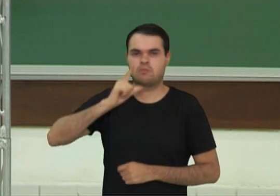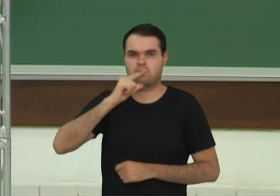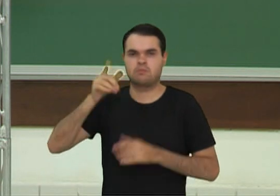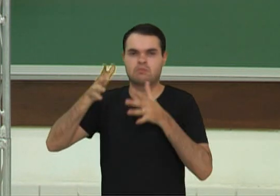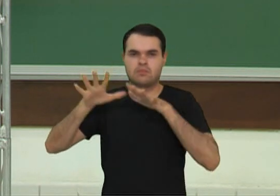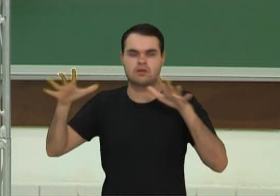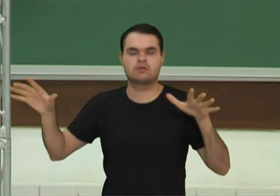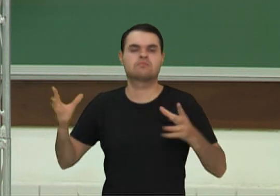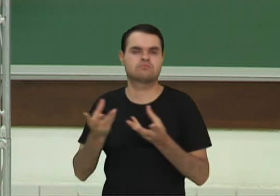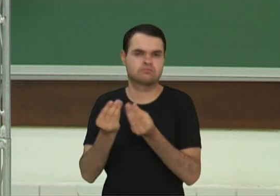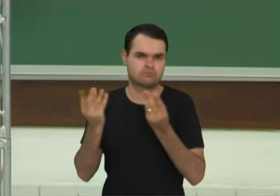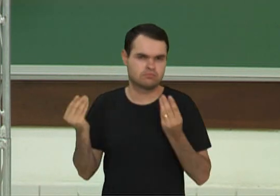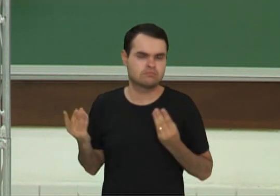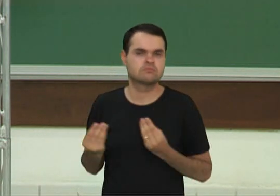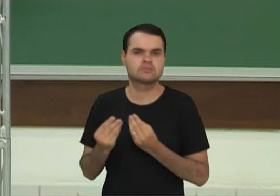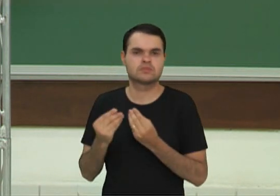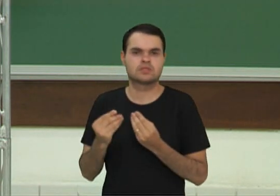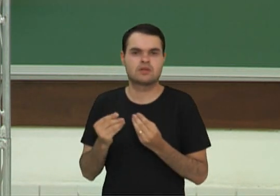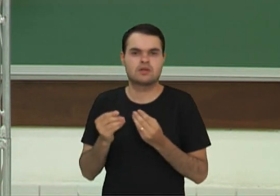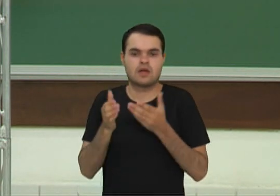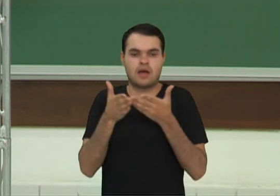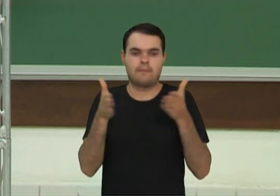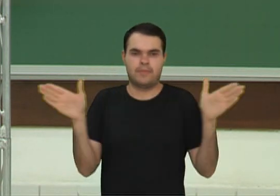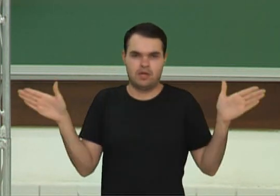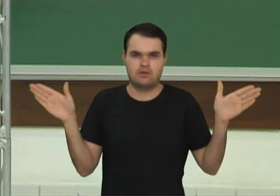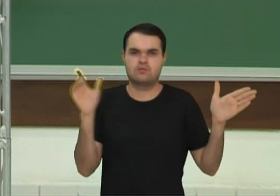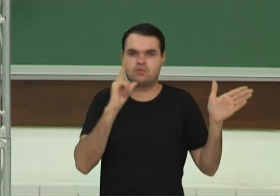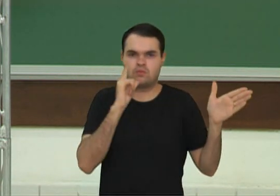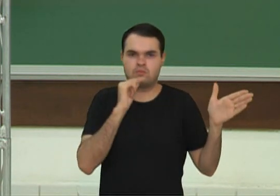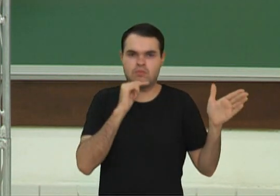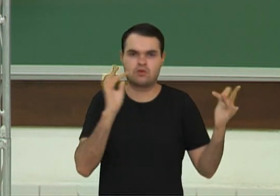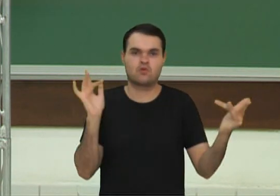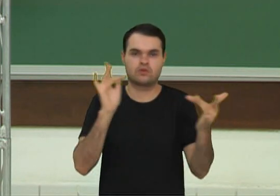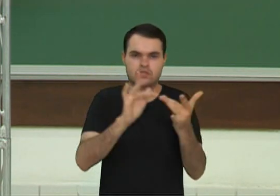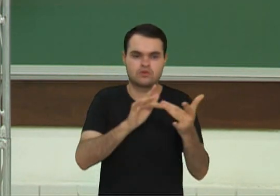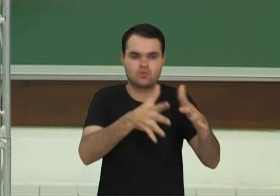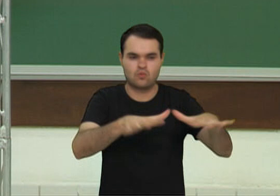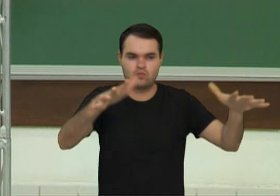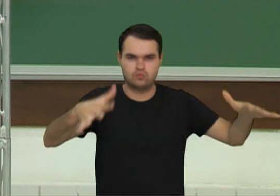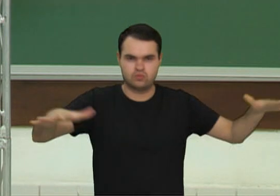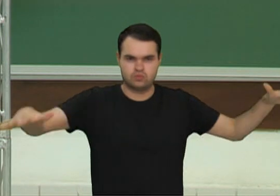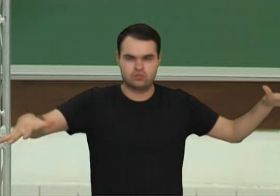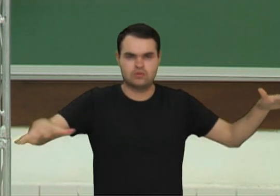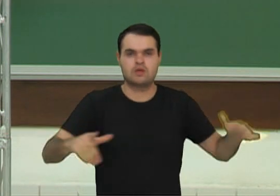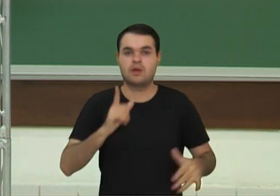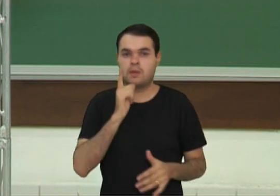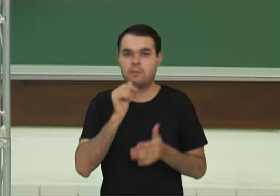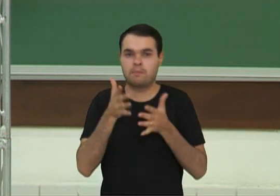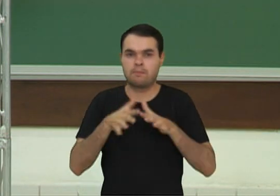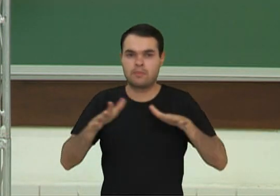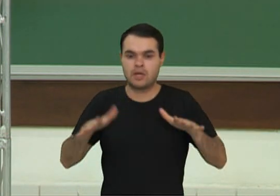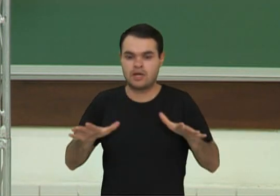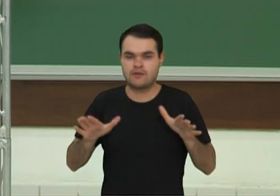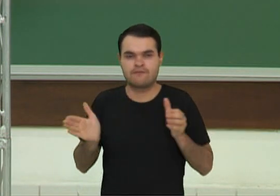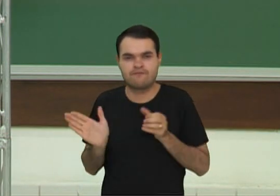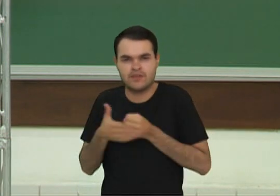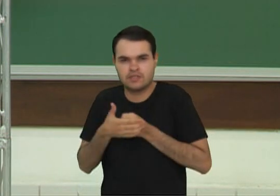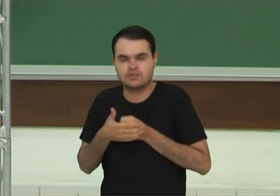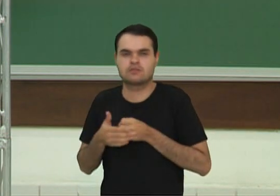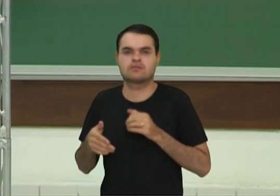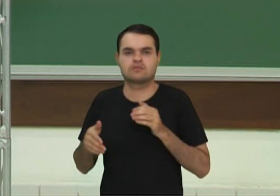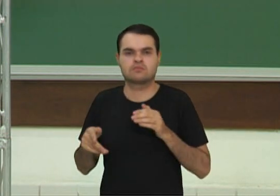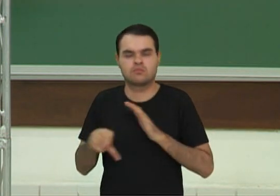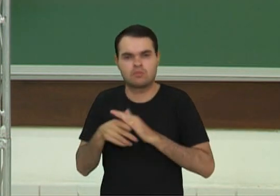mares, tanto mares abertos, que são aqueles que têm contato com o oceano, quanto os mares fechados ou de interior, que estão